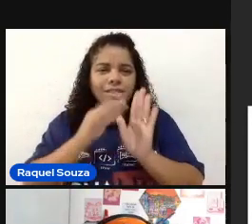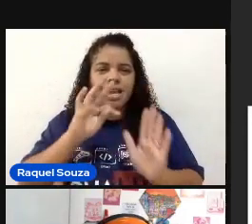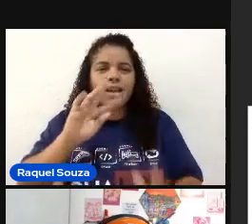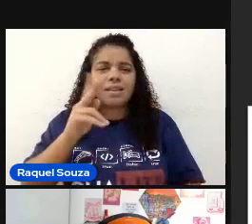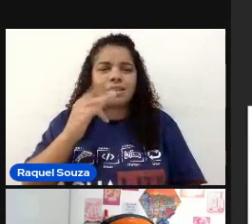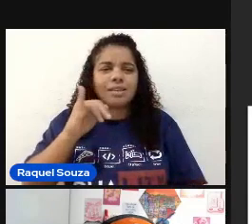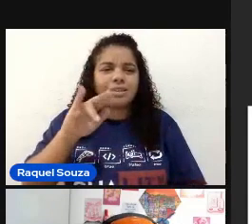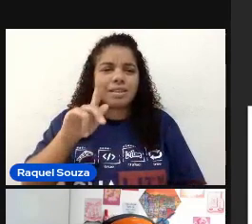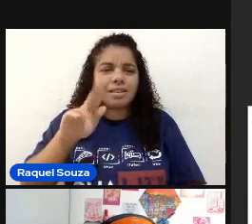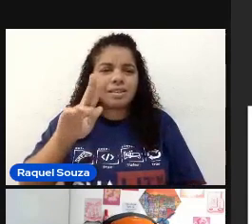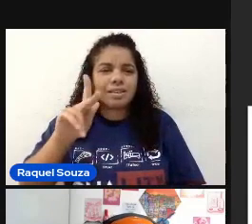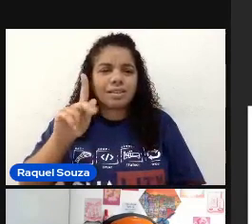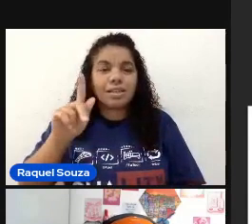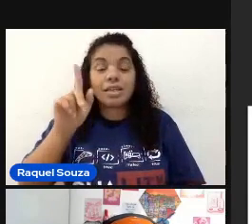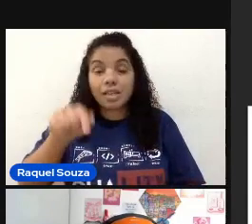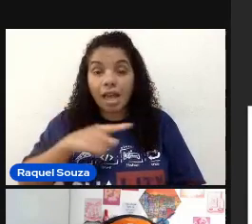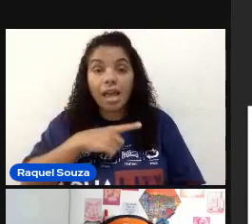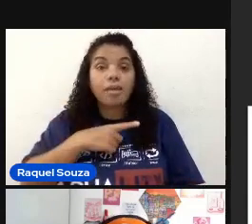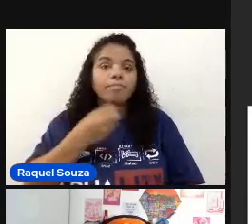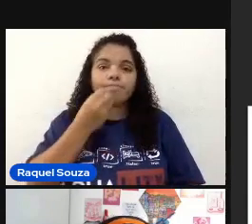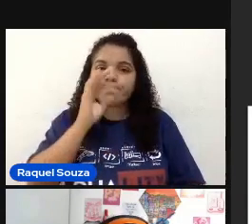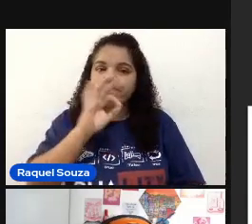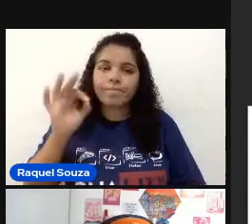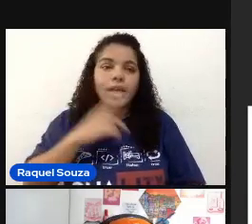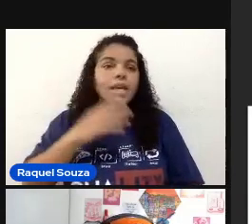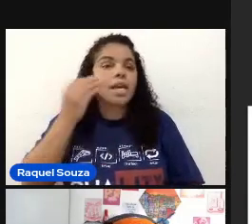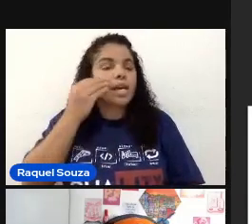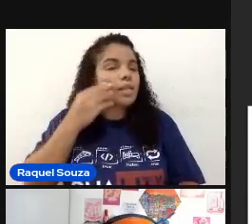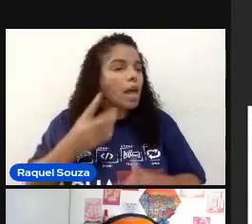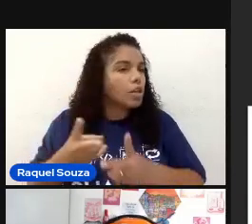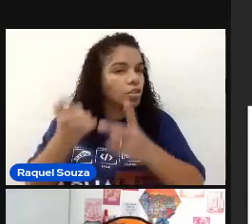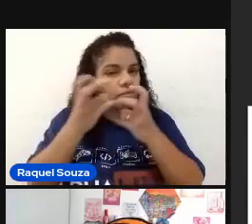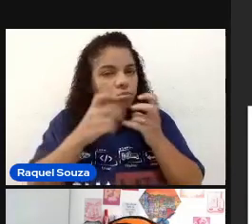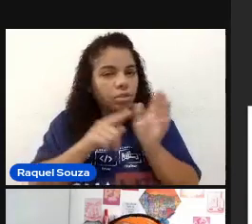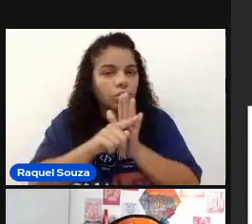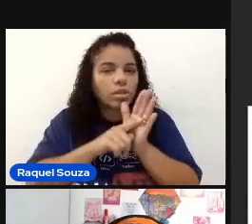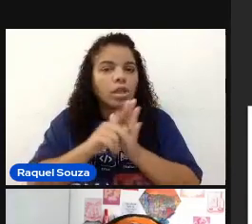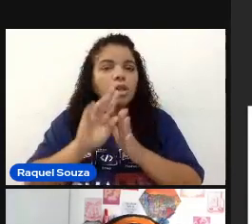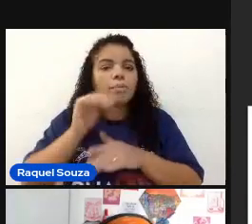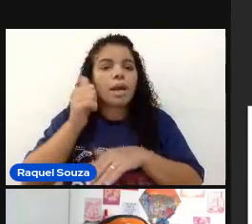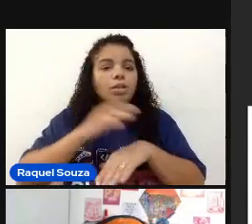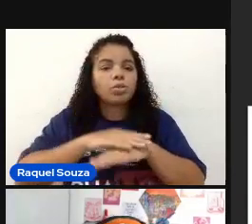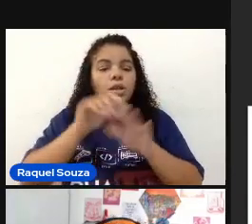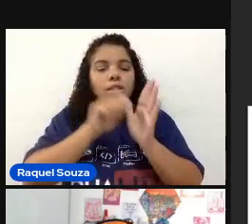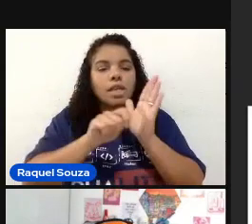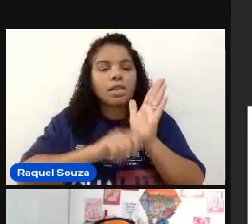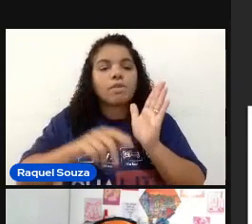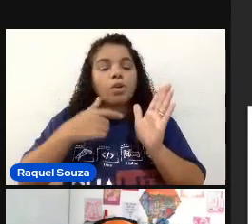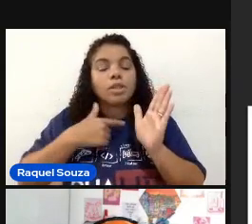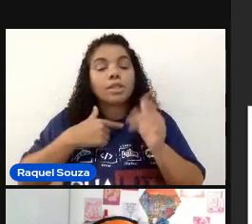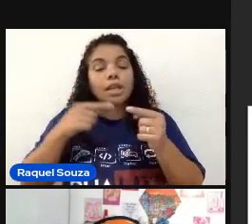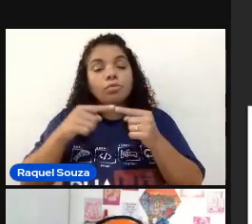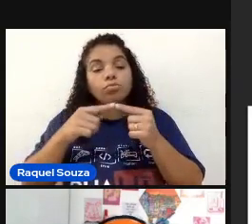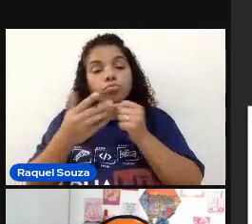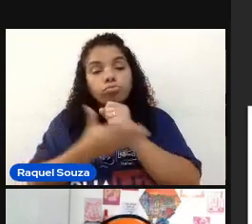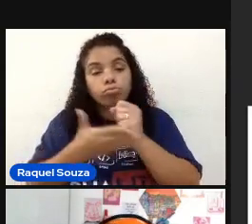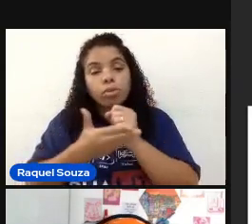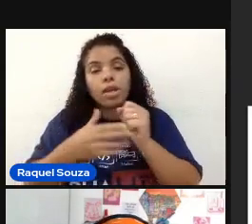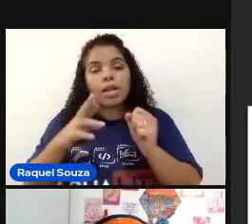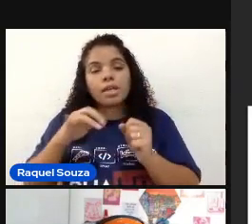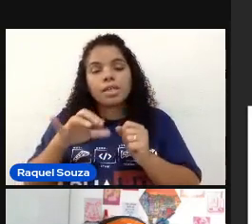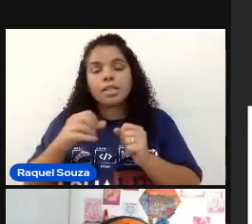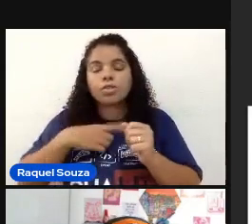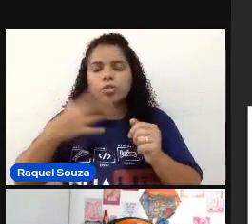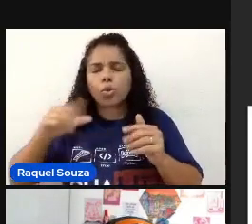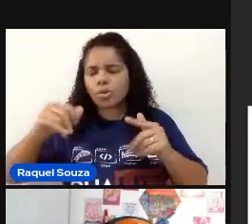esse conceito do teste exploratório, mais do que eu escrever ou testar baseado no requisito. Então, eu peguei todo esse insight, todas